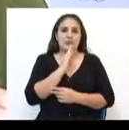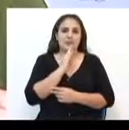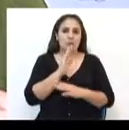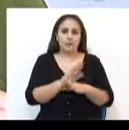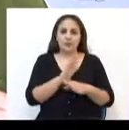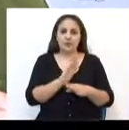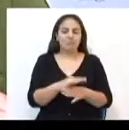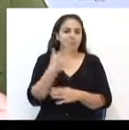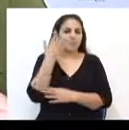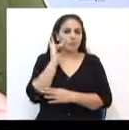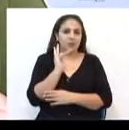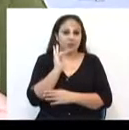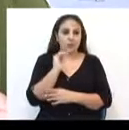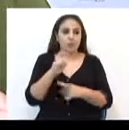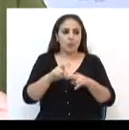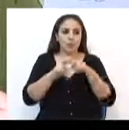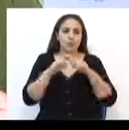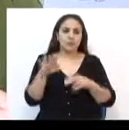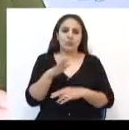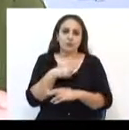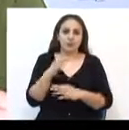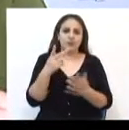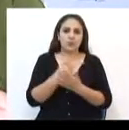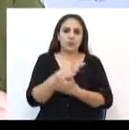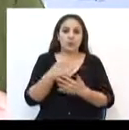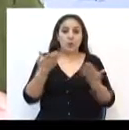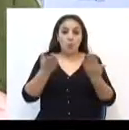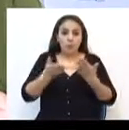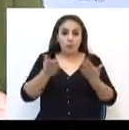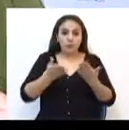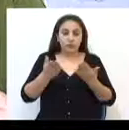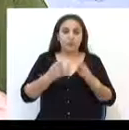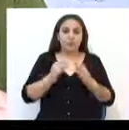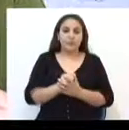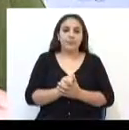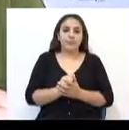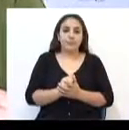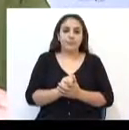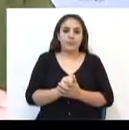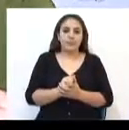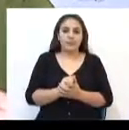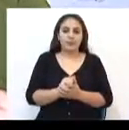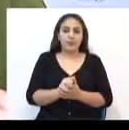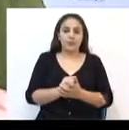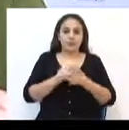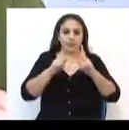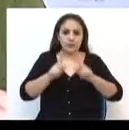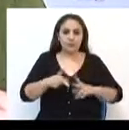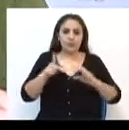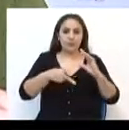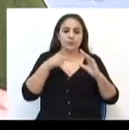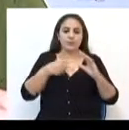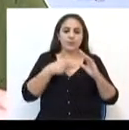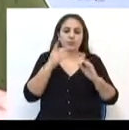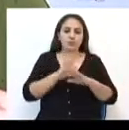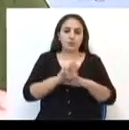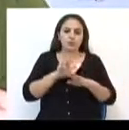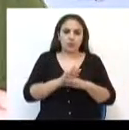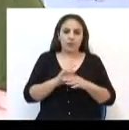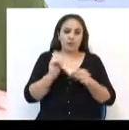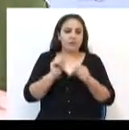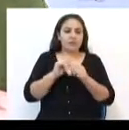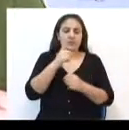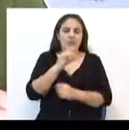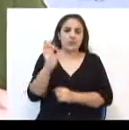figura. Então, a cobrança vinha para cima do permissionário. E hoje não, a partir de hoje, graças a Deus, e o pessoal da Câmara aí que votou a favor, vai